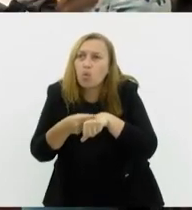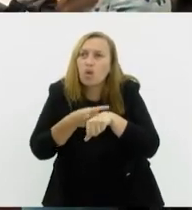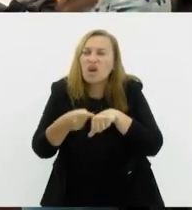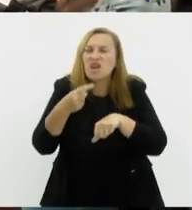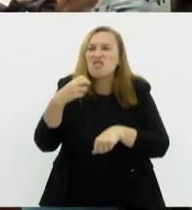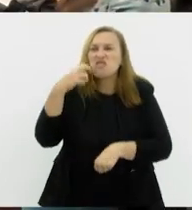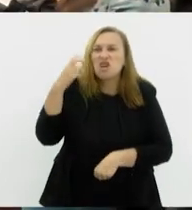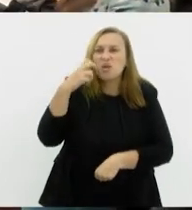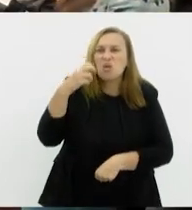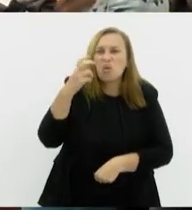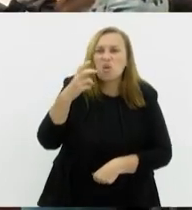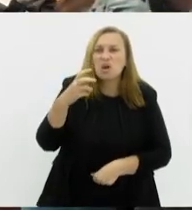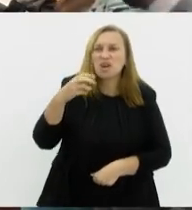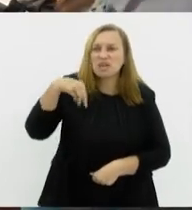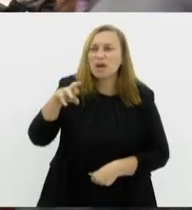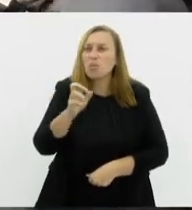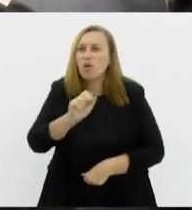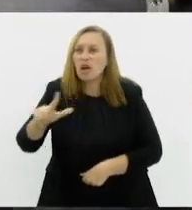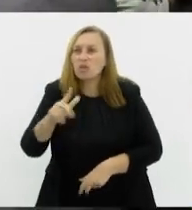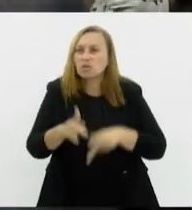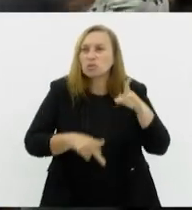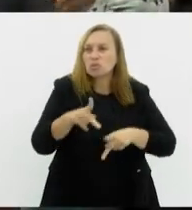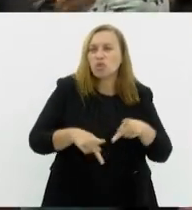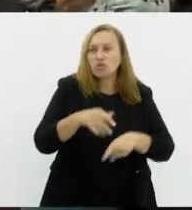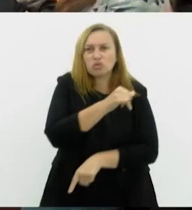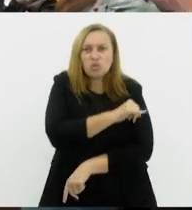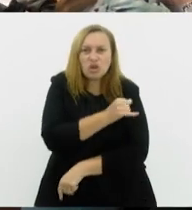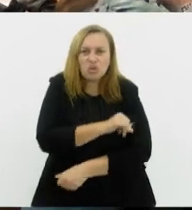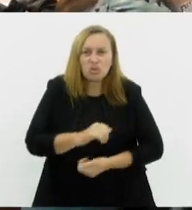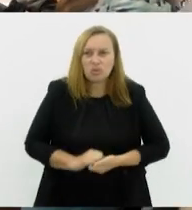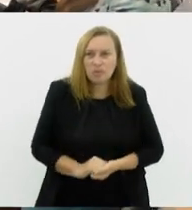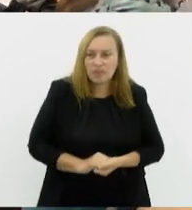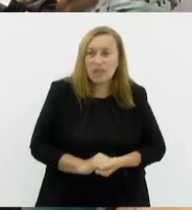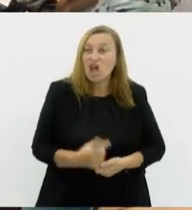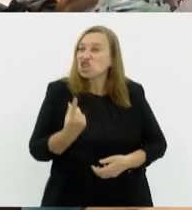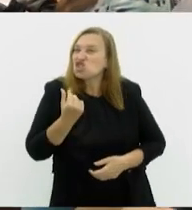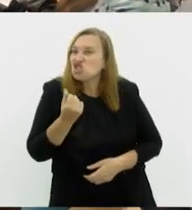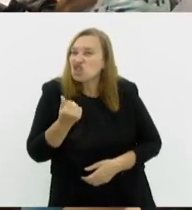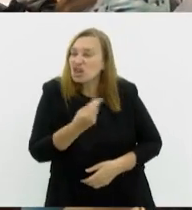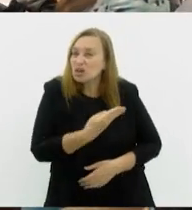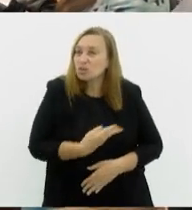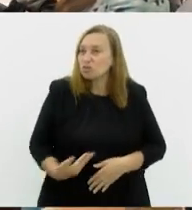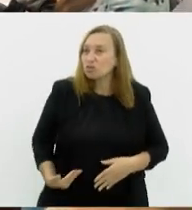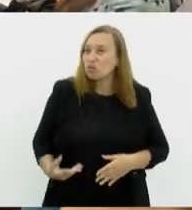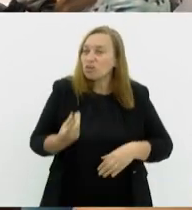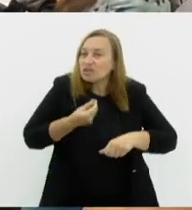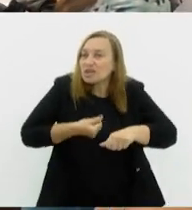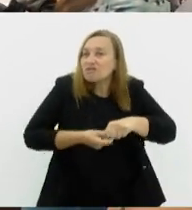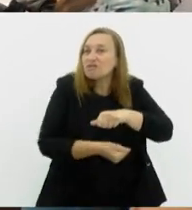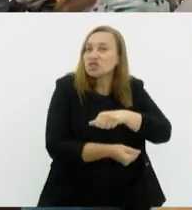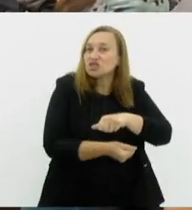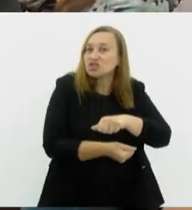da moral da população carioca. O dinheiro público deve ser aplicado